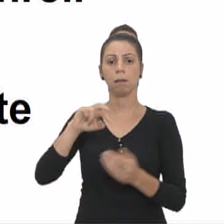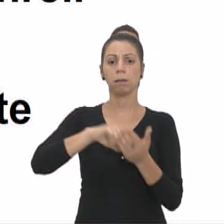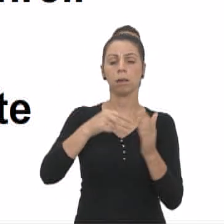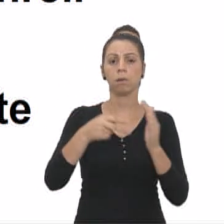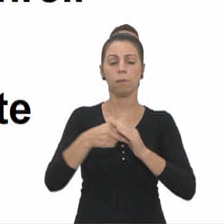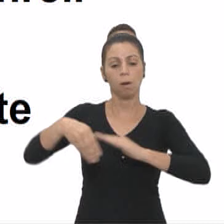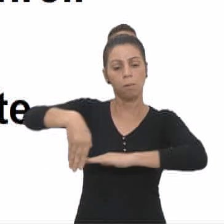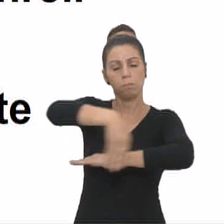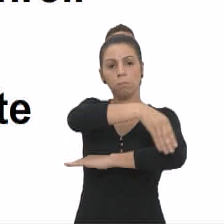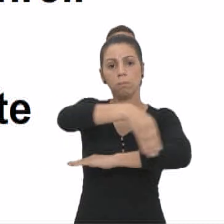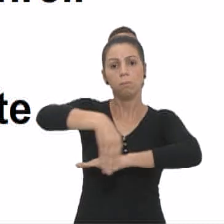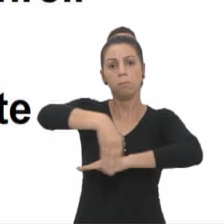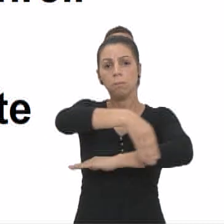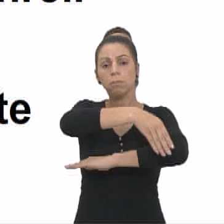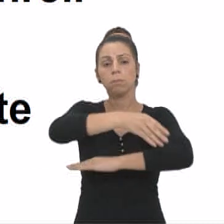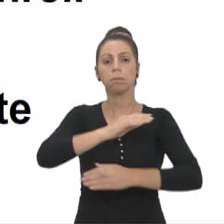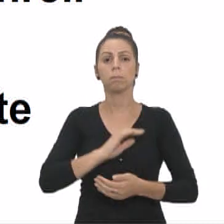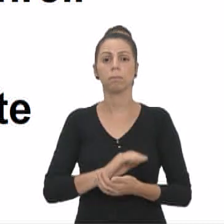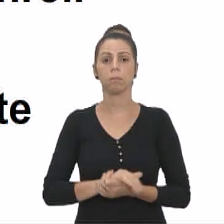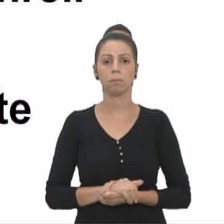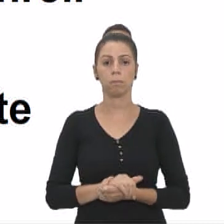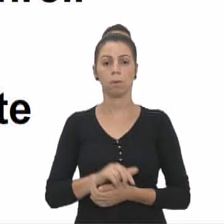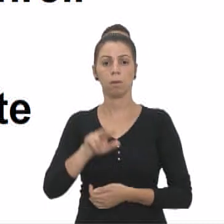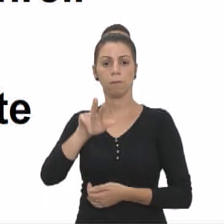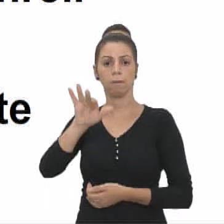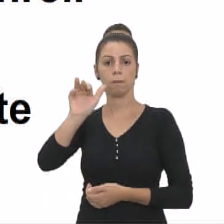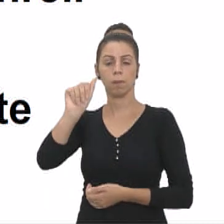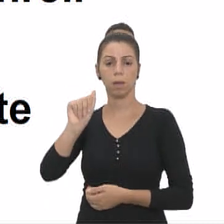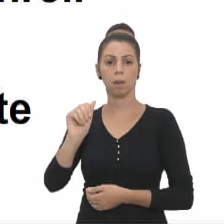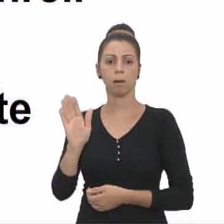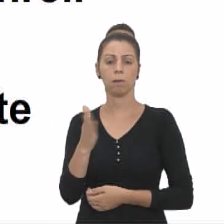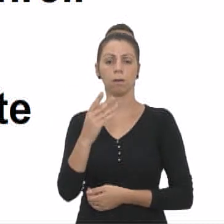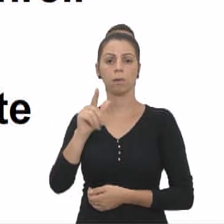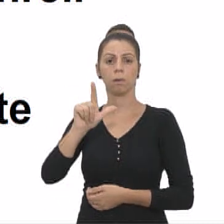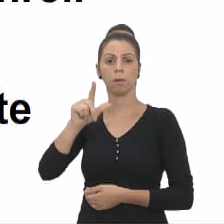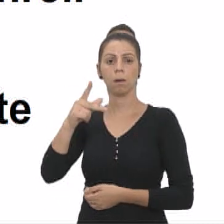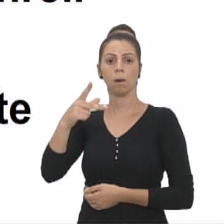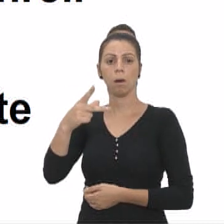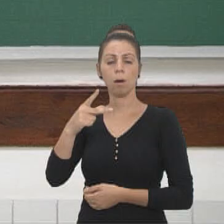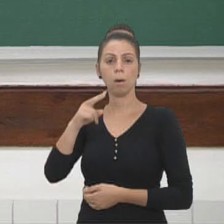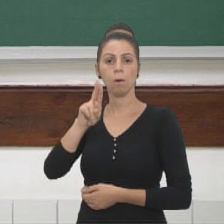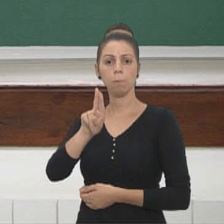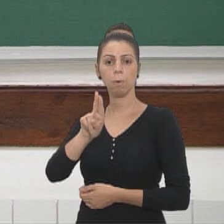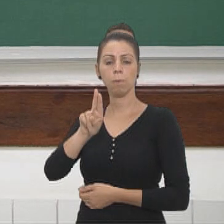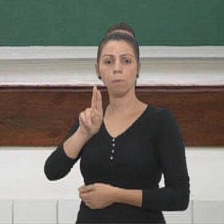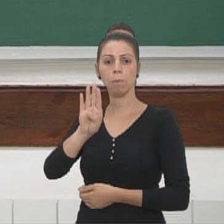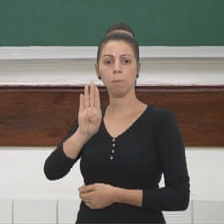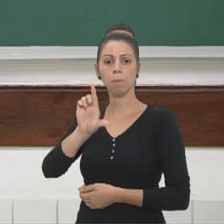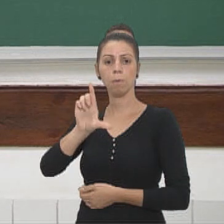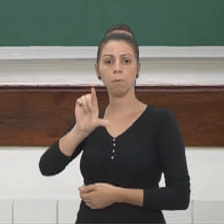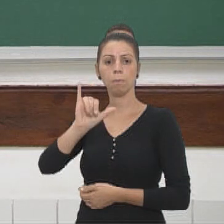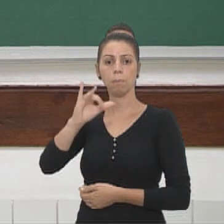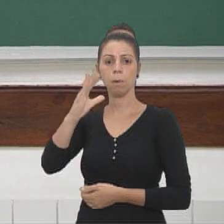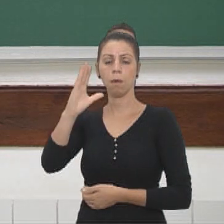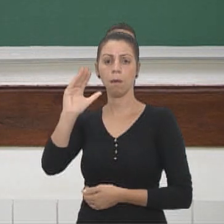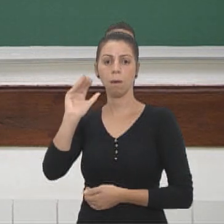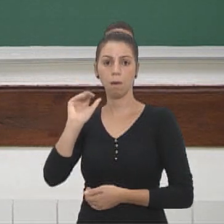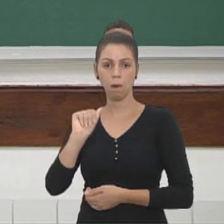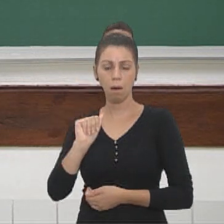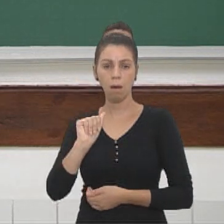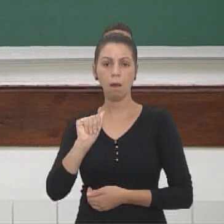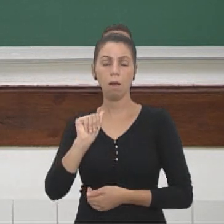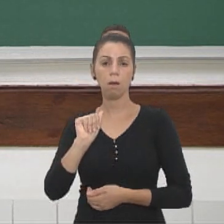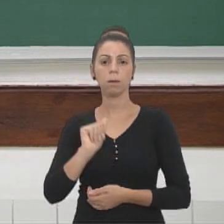pública. E observe então aqui que o professor trouxe para vocês, dentro de aspas, a informação desse vocabulário na língua portuguesa,